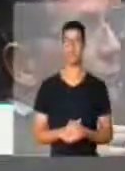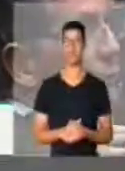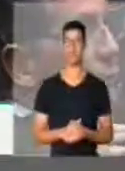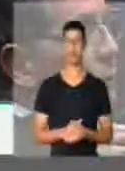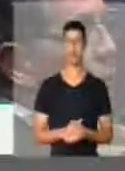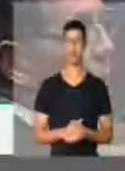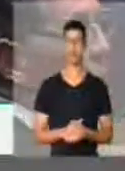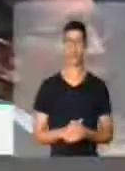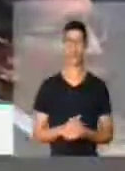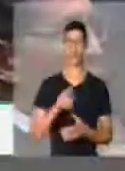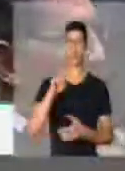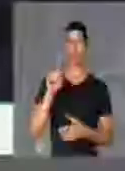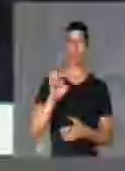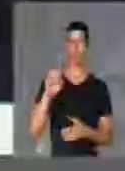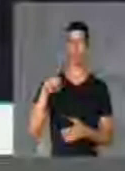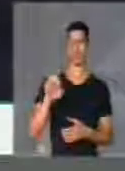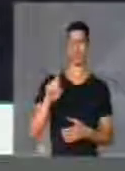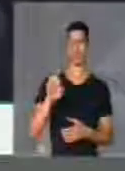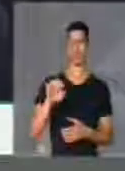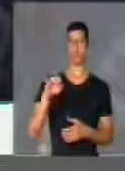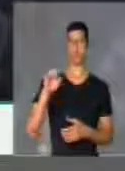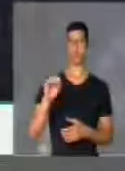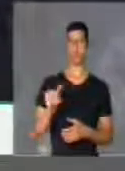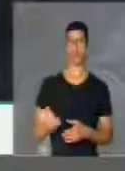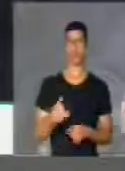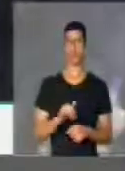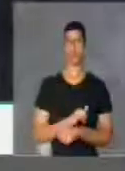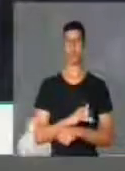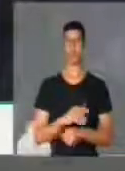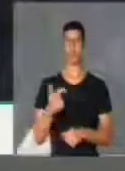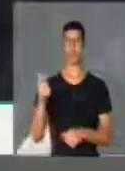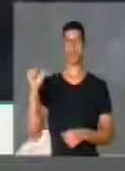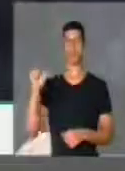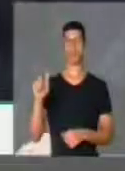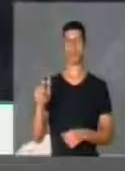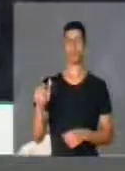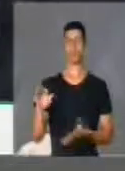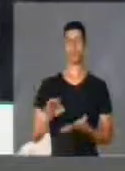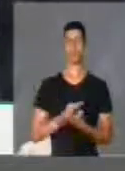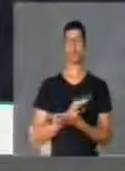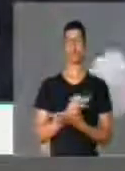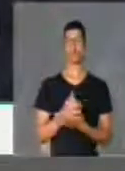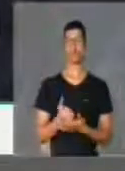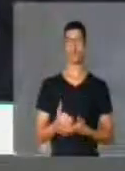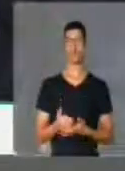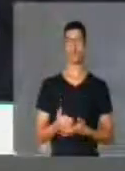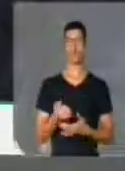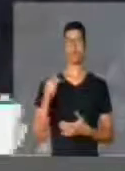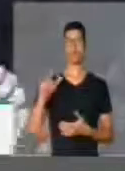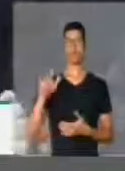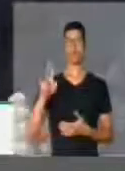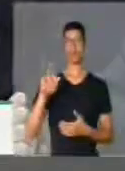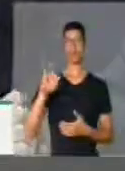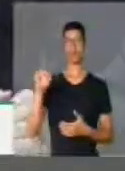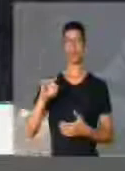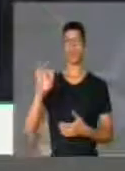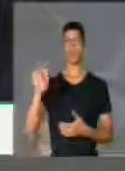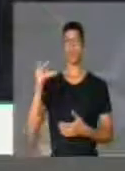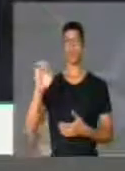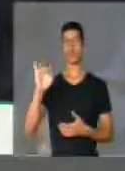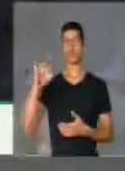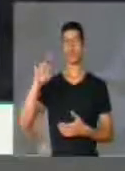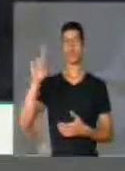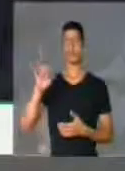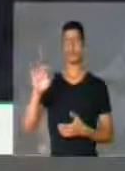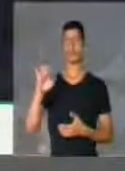Senador Zé Medeiro. Ausente. Está ausente. Próximo orador inscrito. Luiz Carlos Reisen, é o